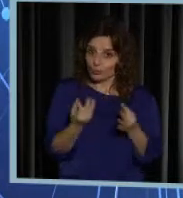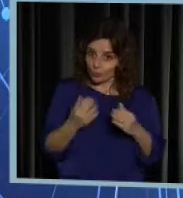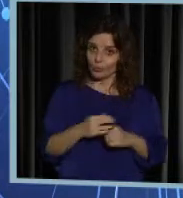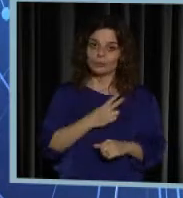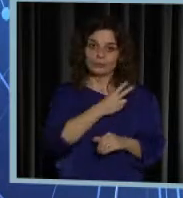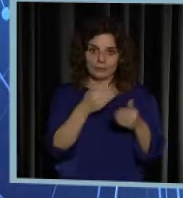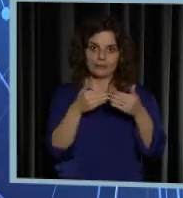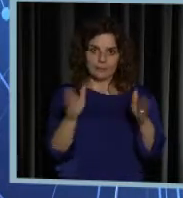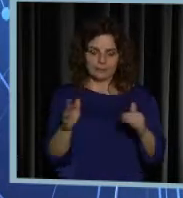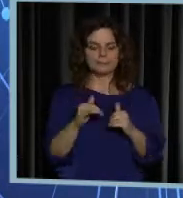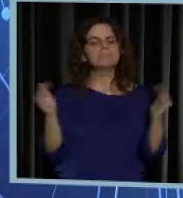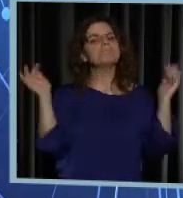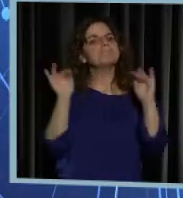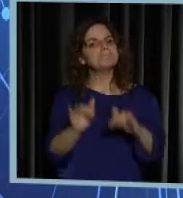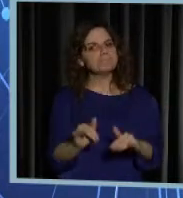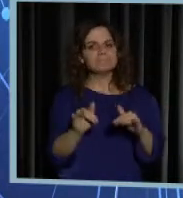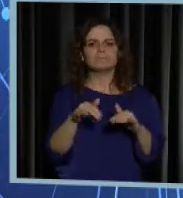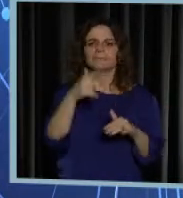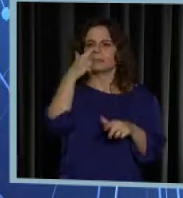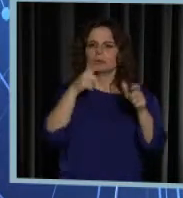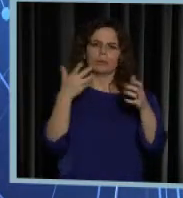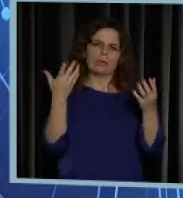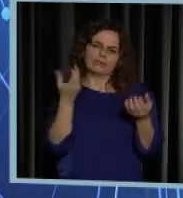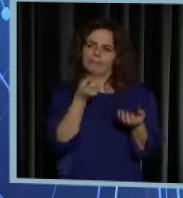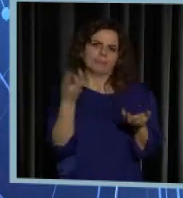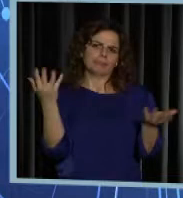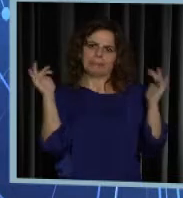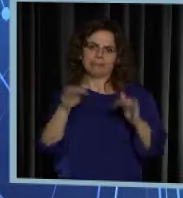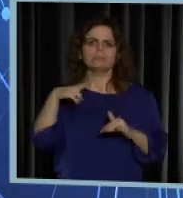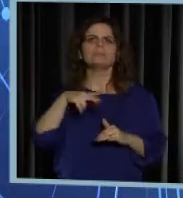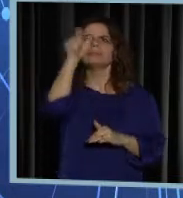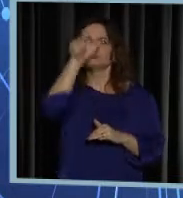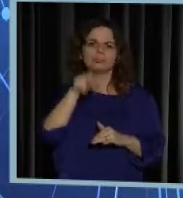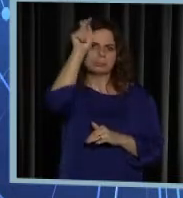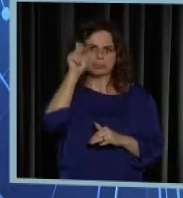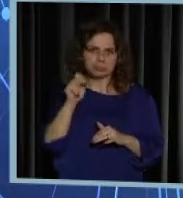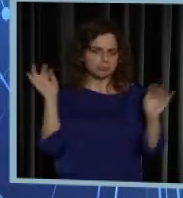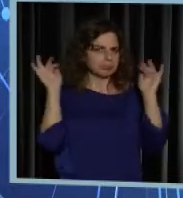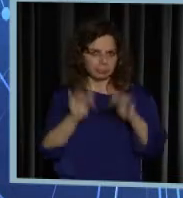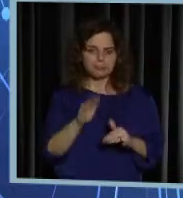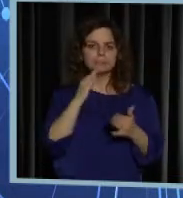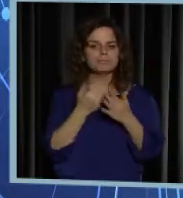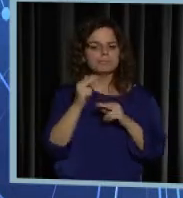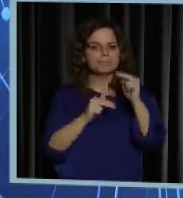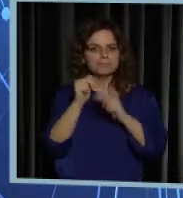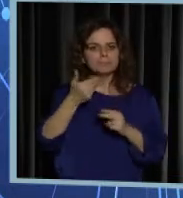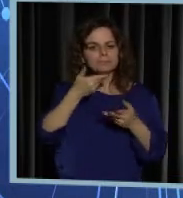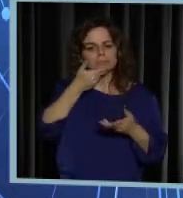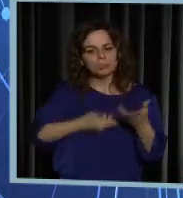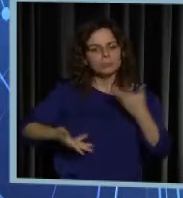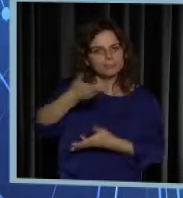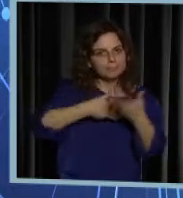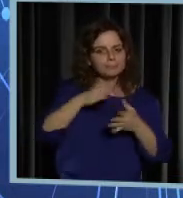O evento reúne uma centena de participantes oriundos de vários pontos do país, e visa construir um espaço de